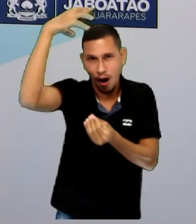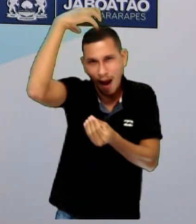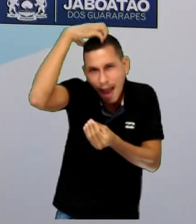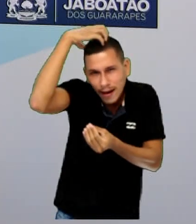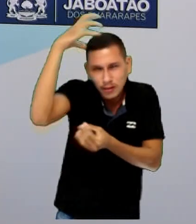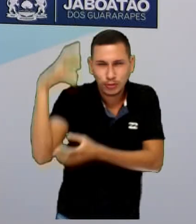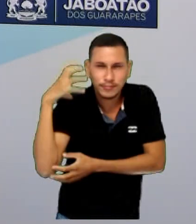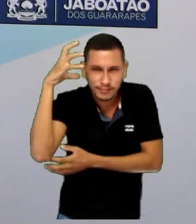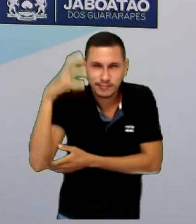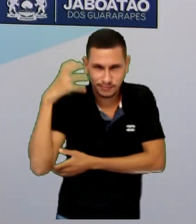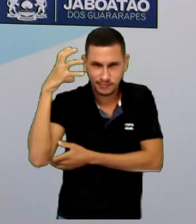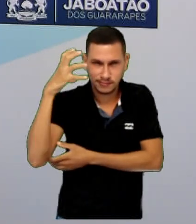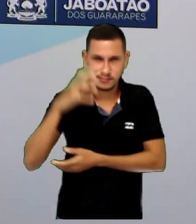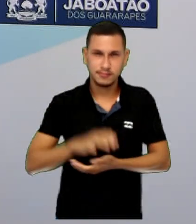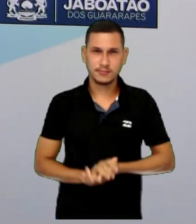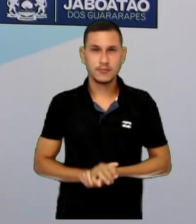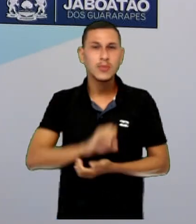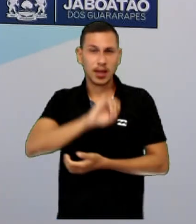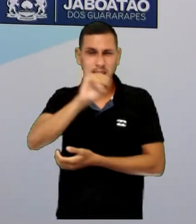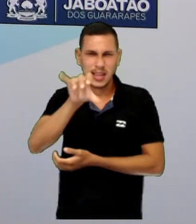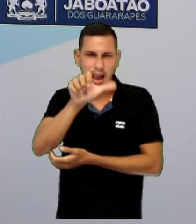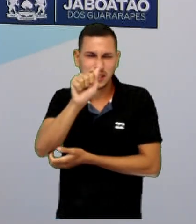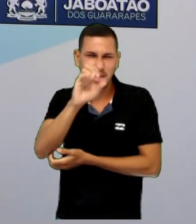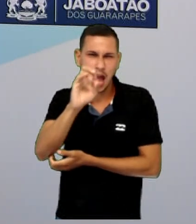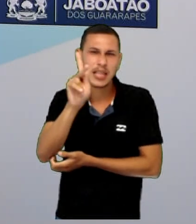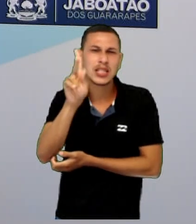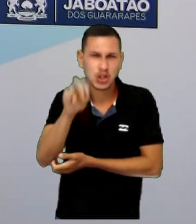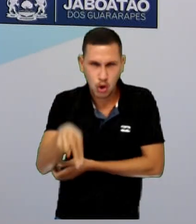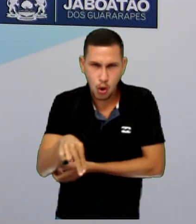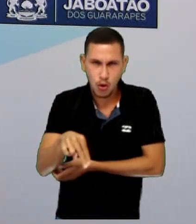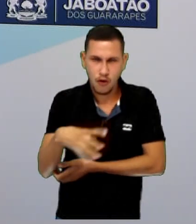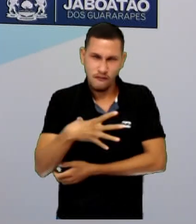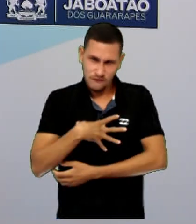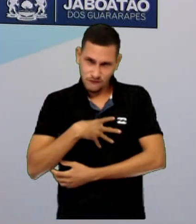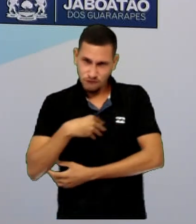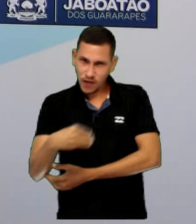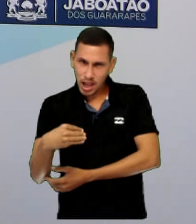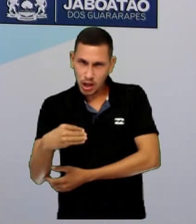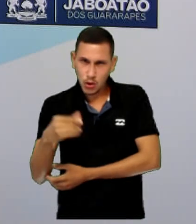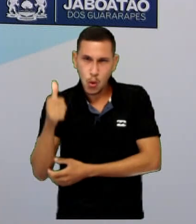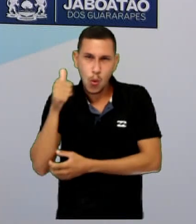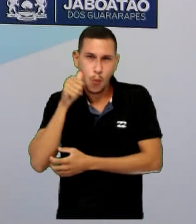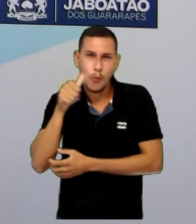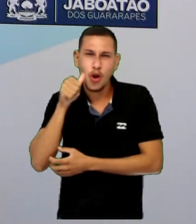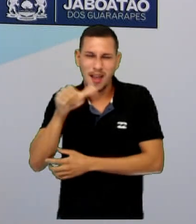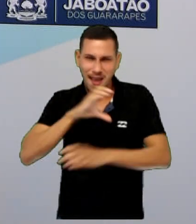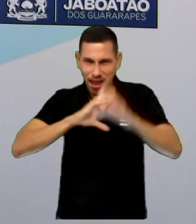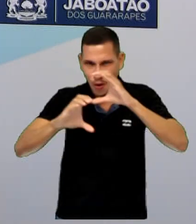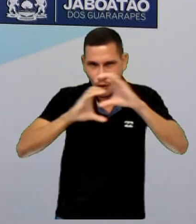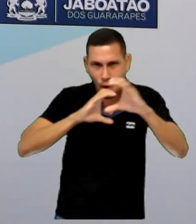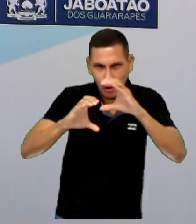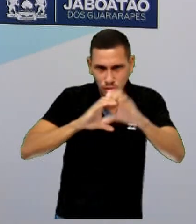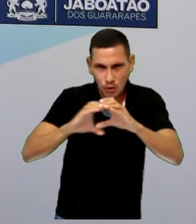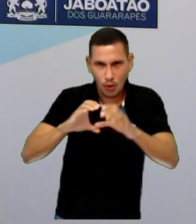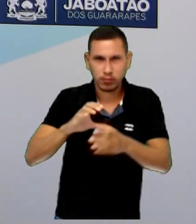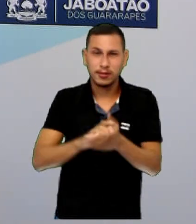ritmo. Jackson era filho de uma cantadora de coco, é assim que se fala